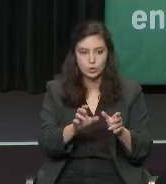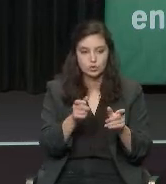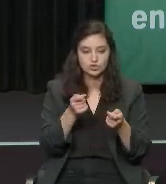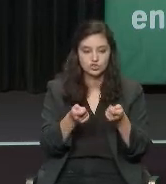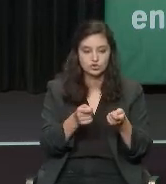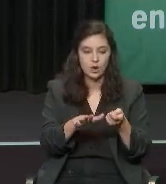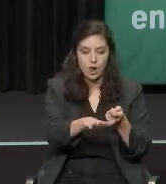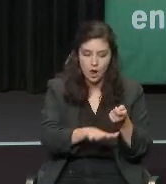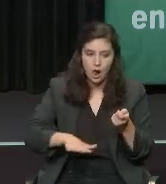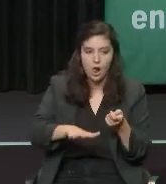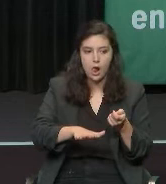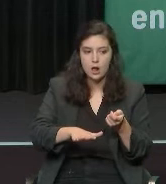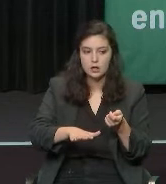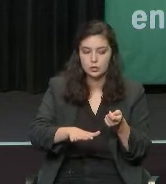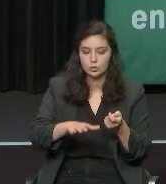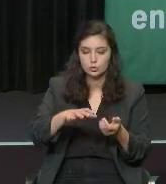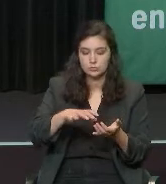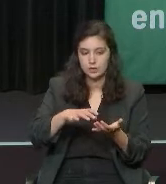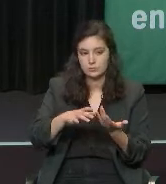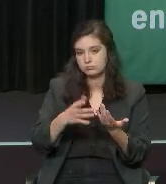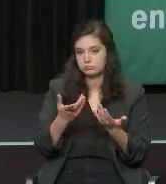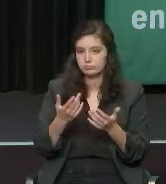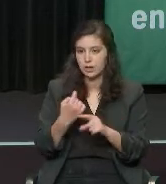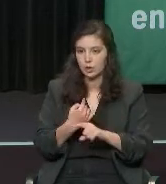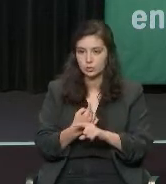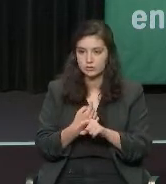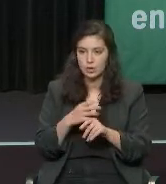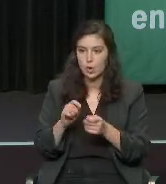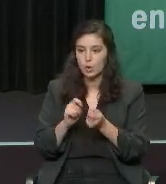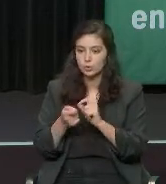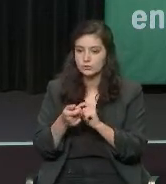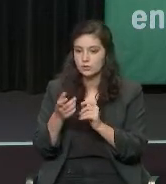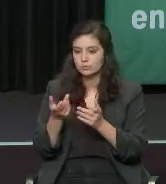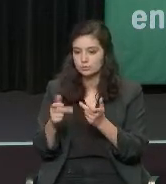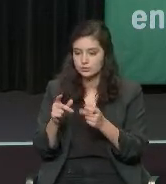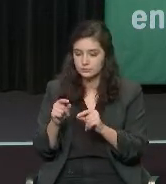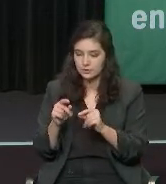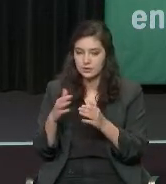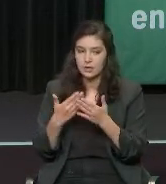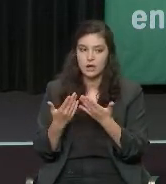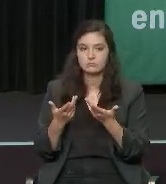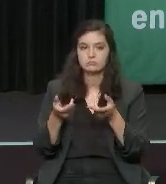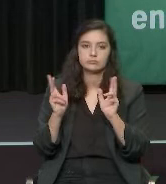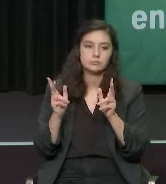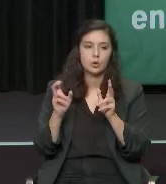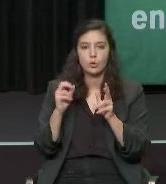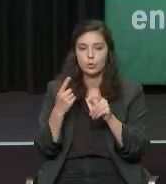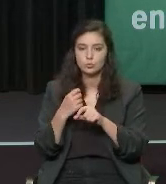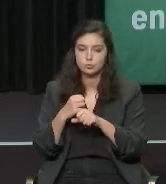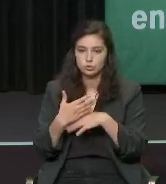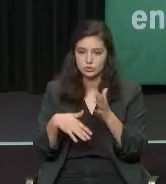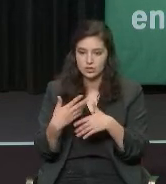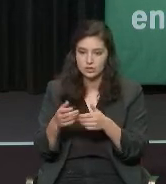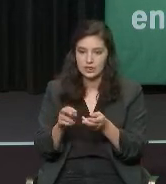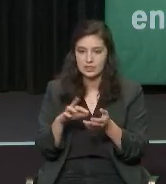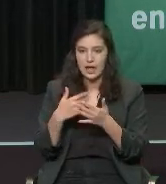vegetação, o prédio contíguo também o aconteça, para que não haja aqui efeitos de free riding ou outros processos de